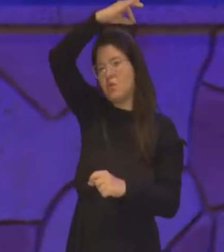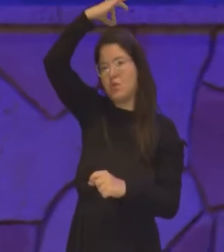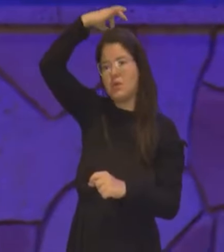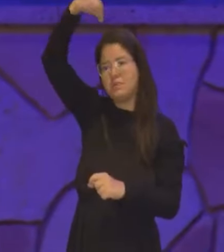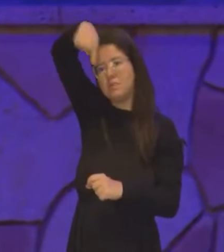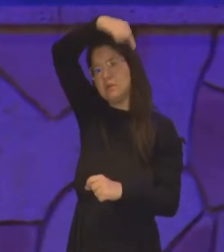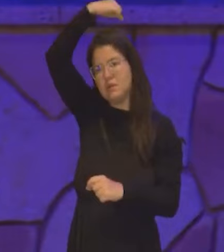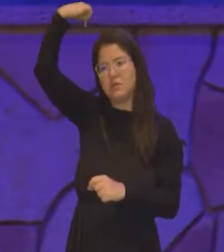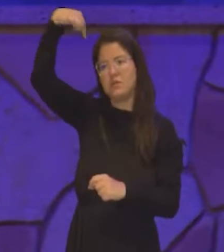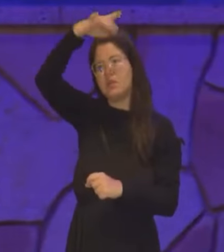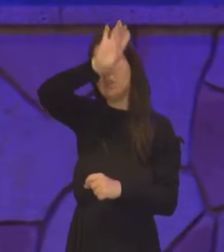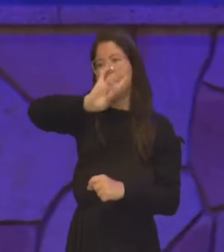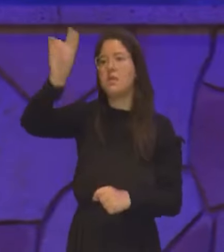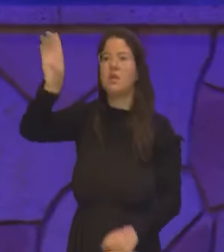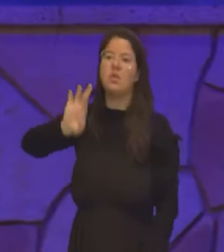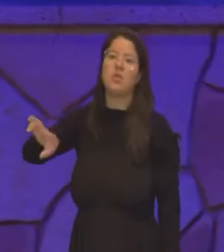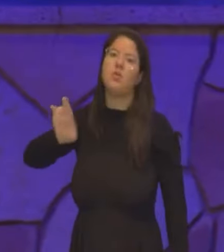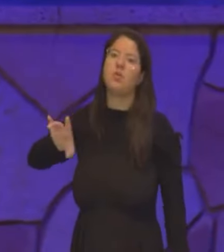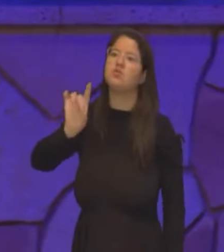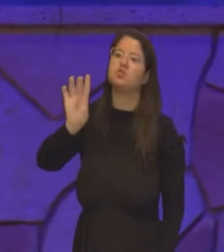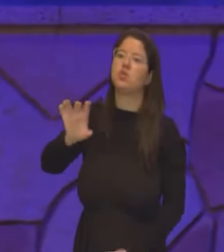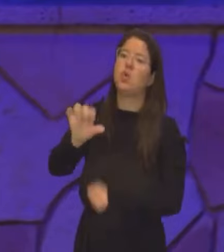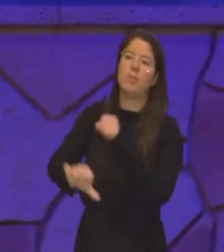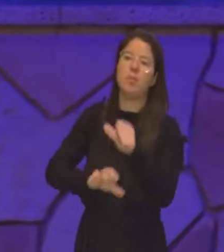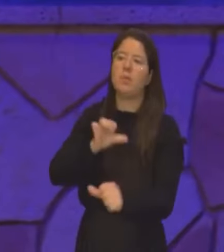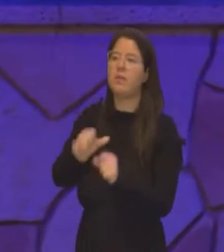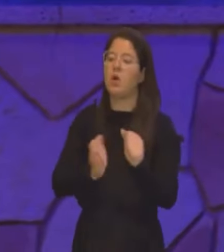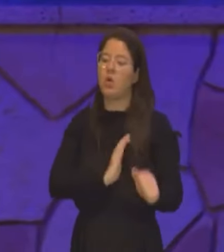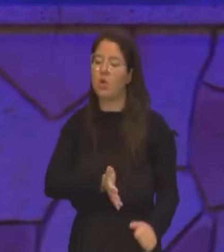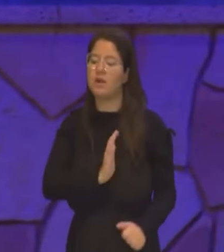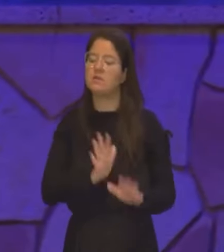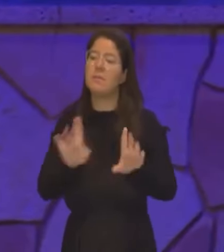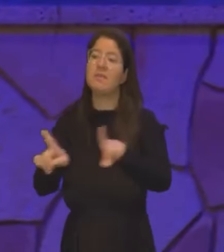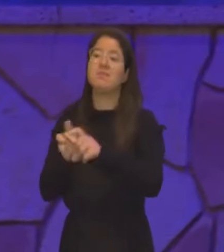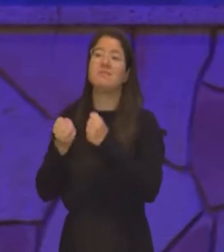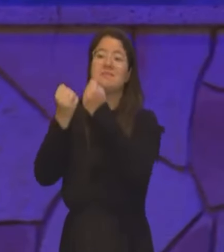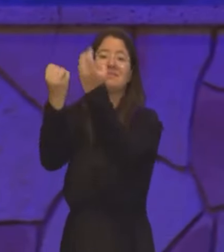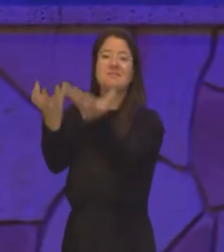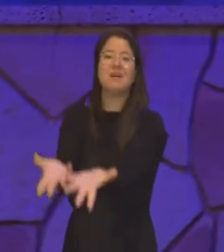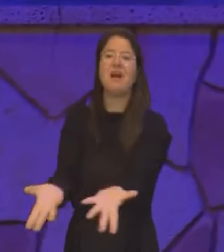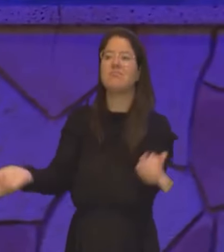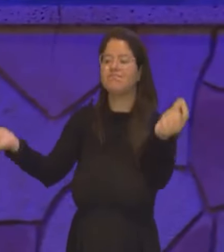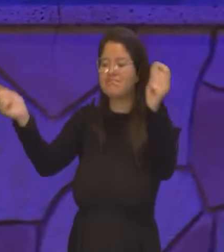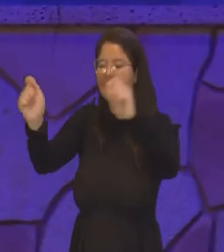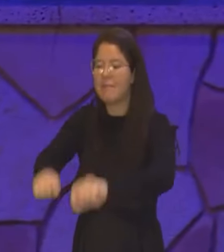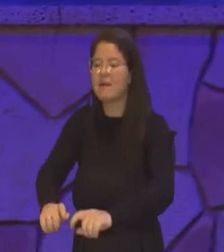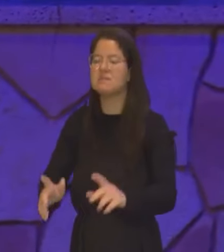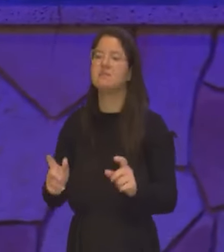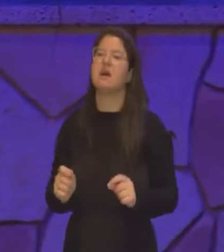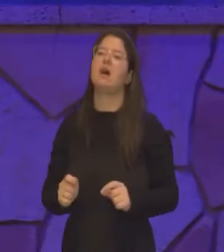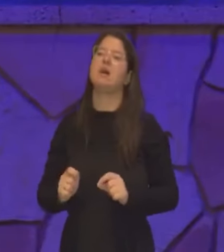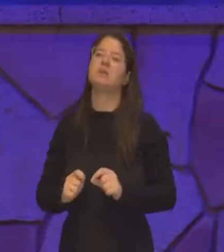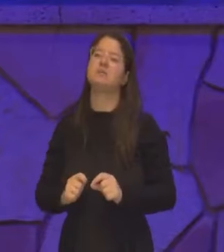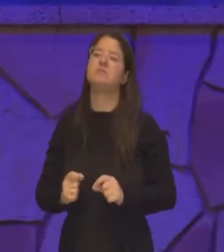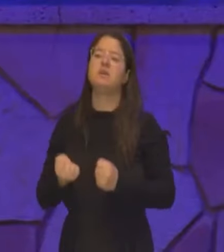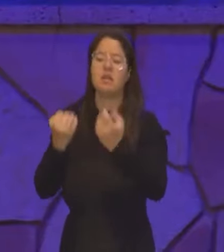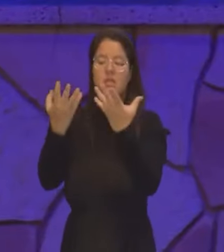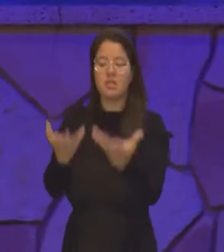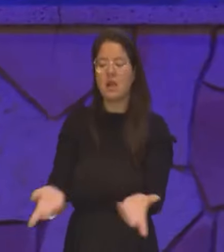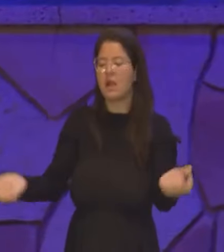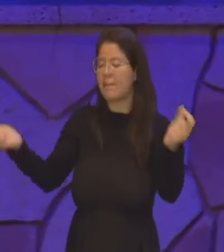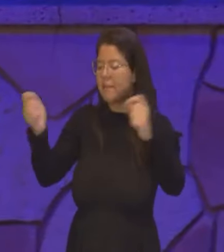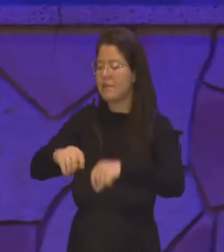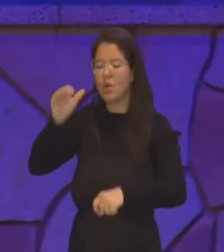Santo, Deus não apenas iria renovar o coração, mas Deus capacitaria, os capacitaria